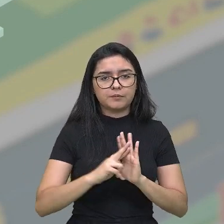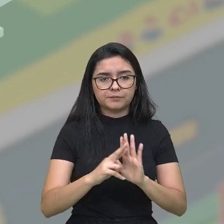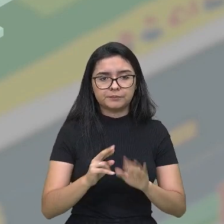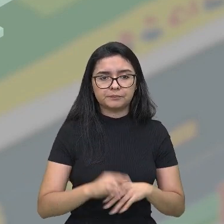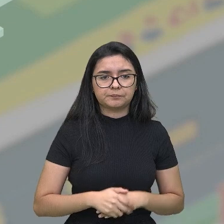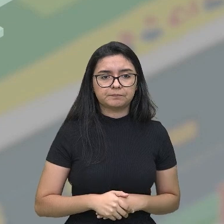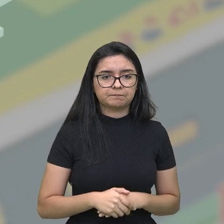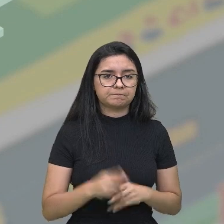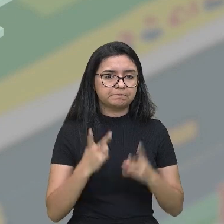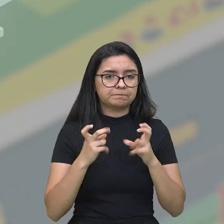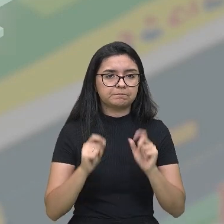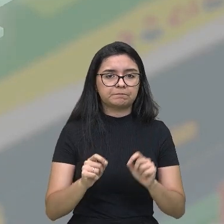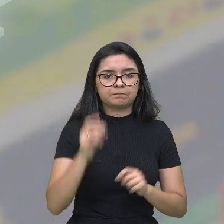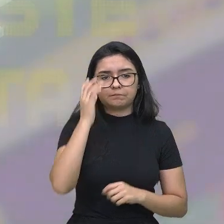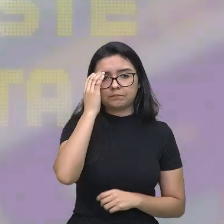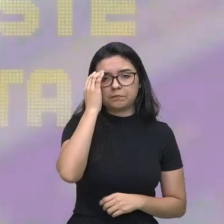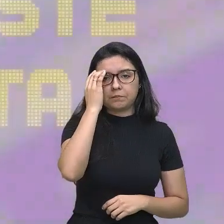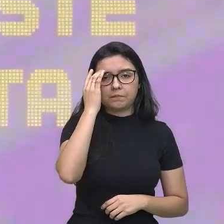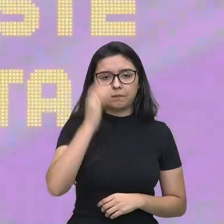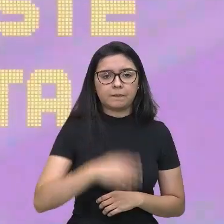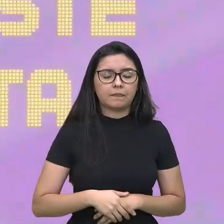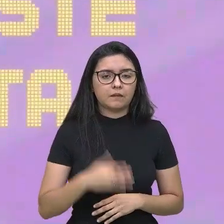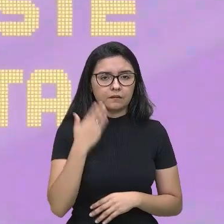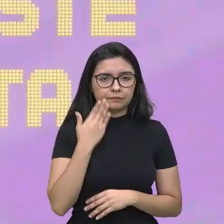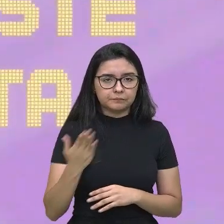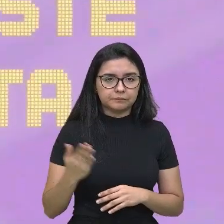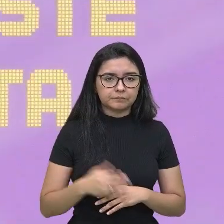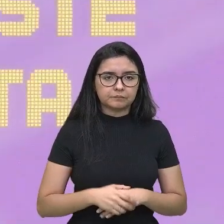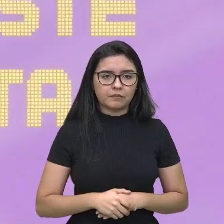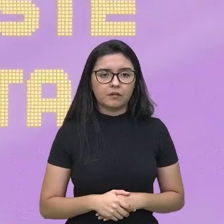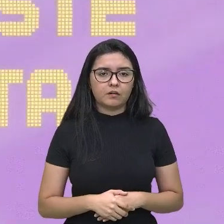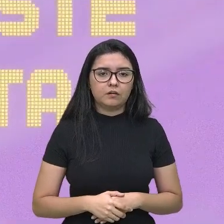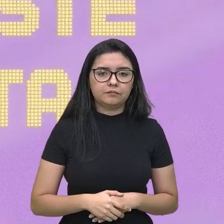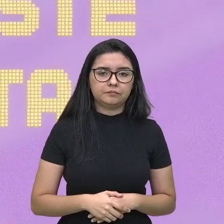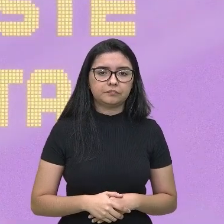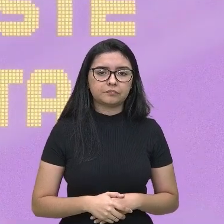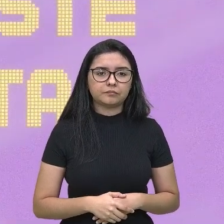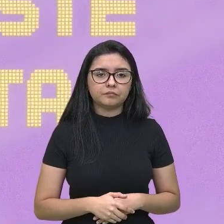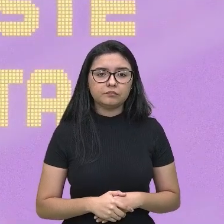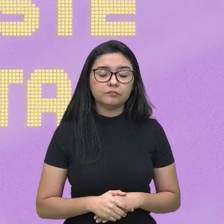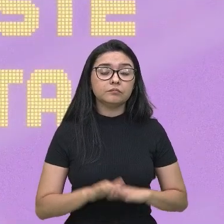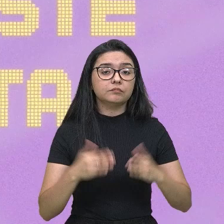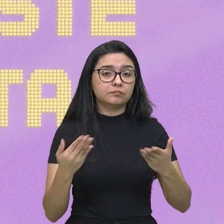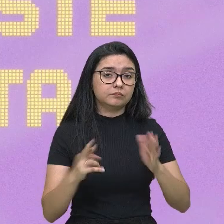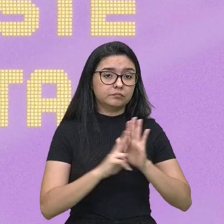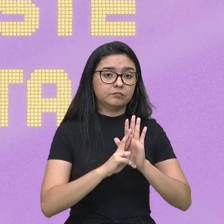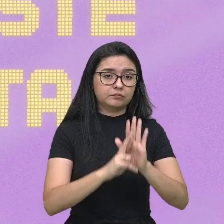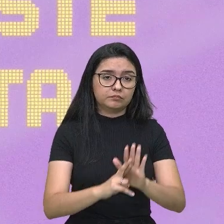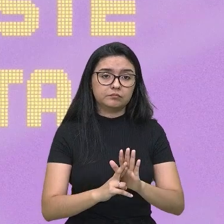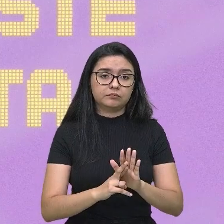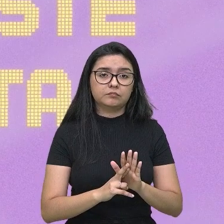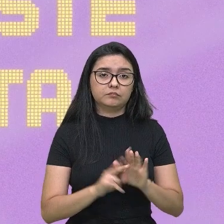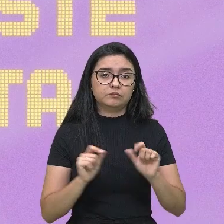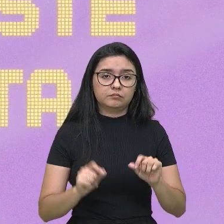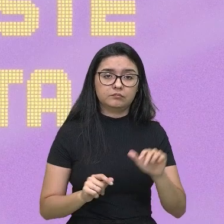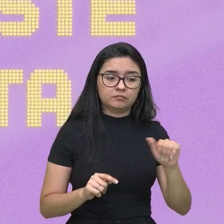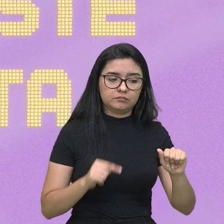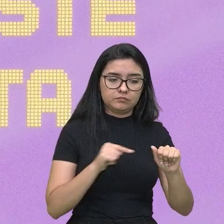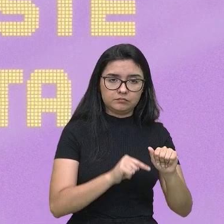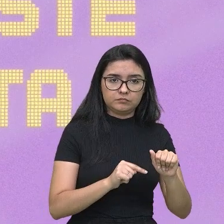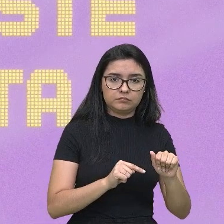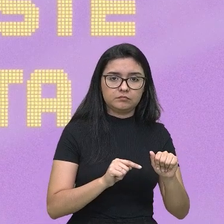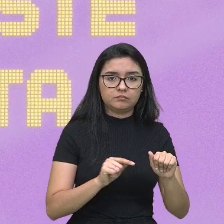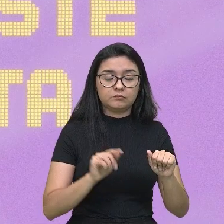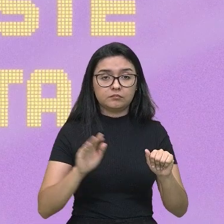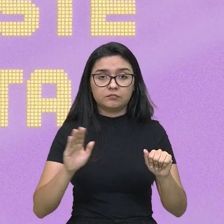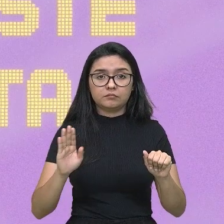Acompanha. Vejam só aqui, ó, como nós representamos um segmento de reta. Olha só, representamos a extremidade pela letra a